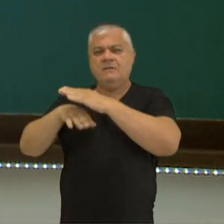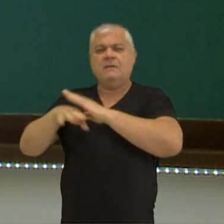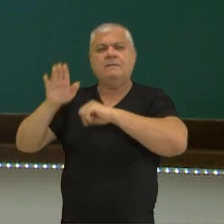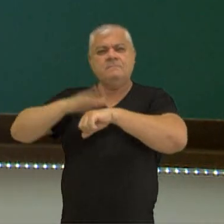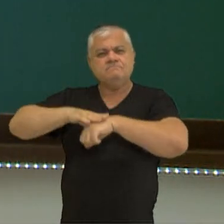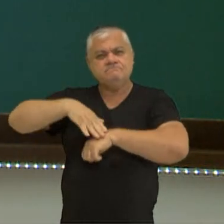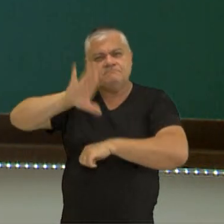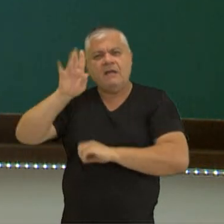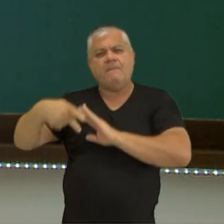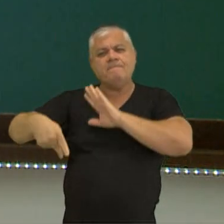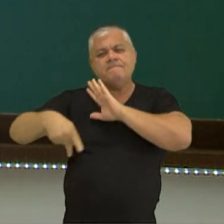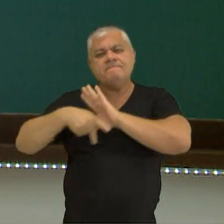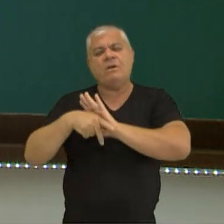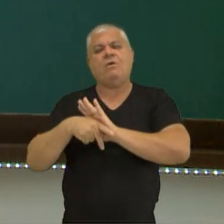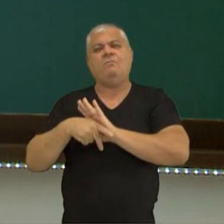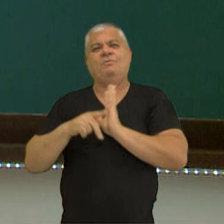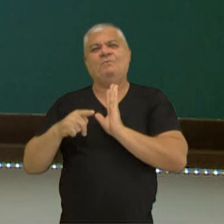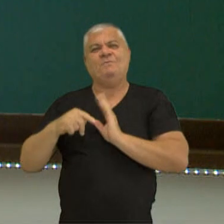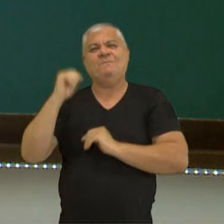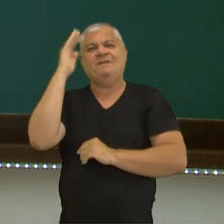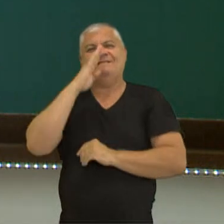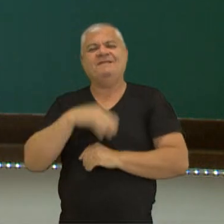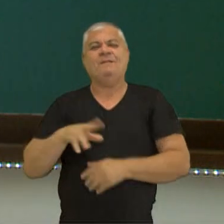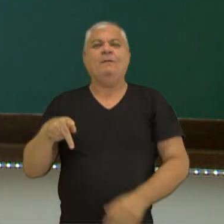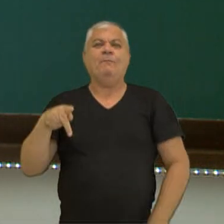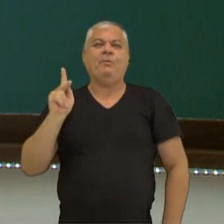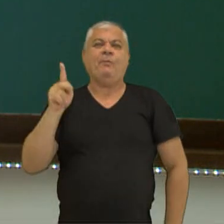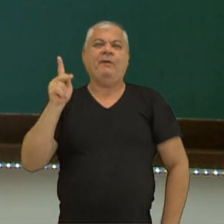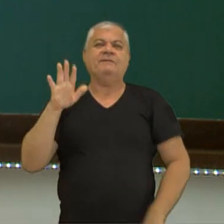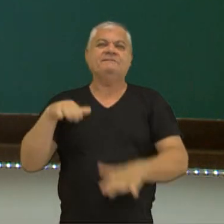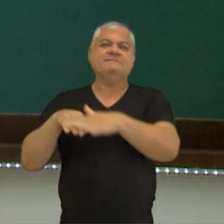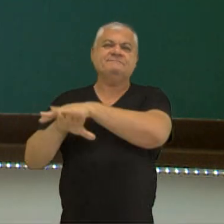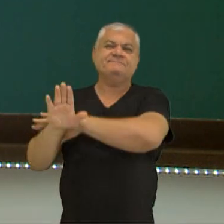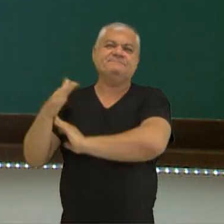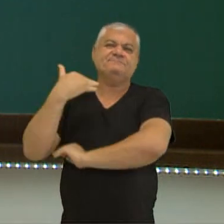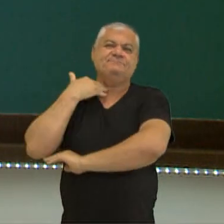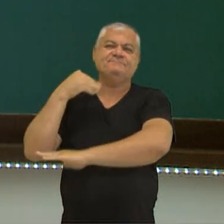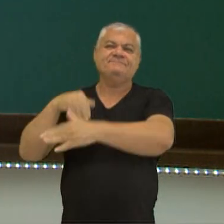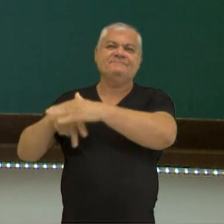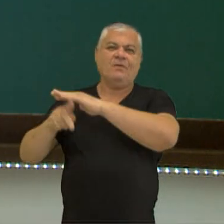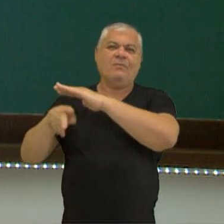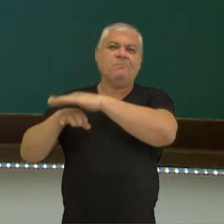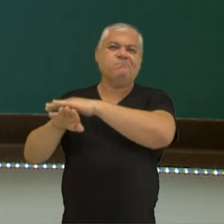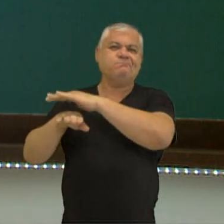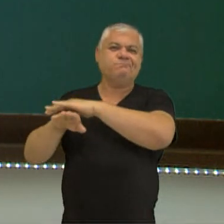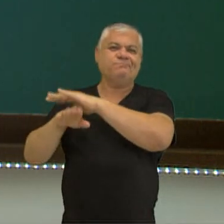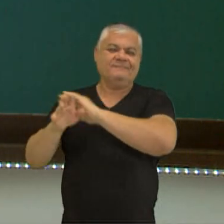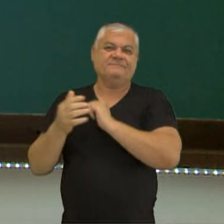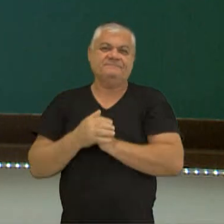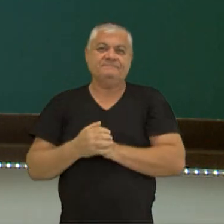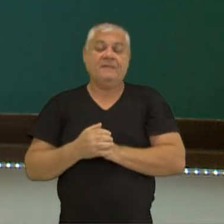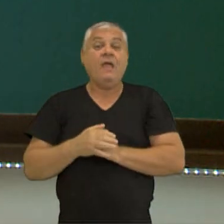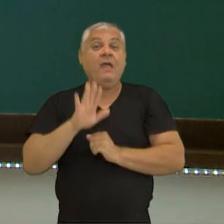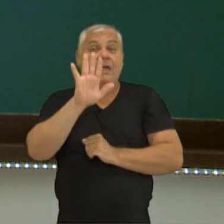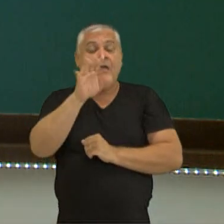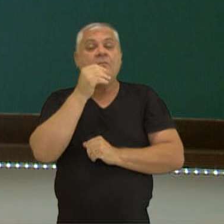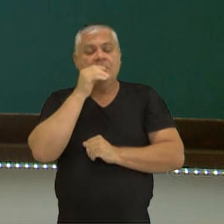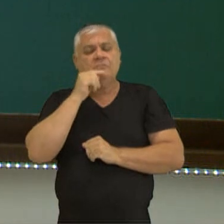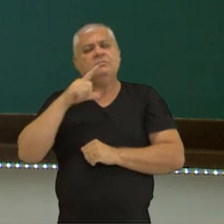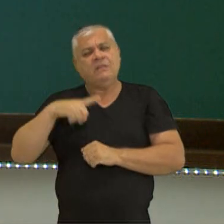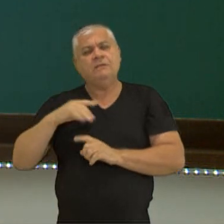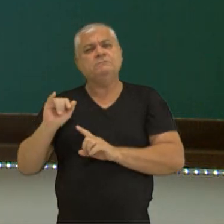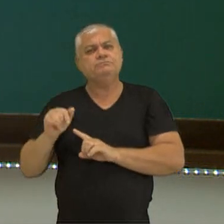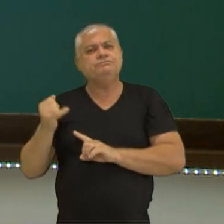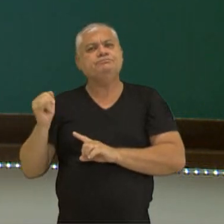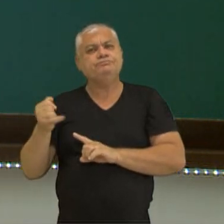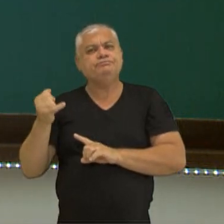bem característica do Brasil, que é a poupança, a famosa poupança, né? Essa poupança, ela tem um rendimento,